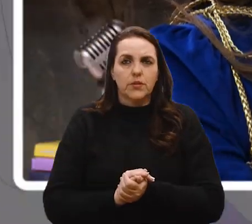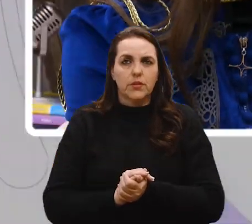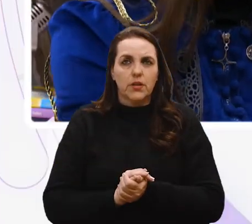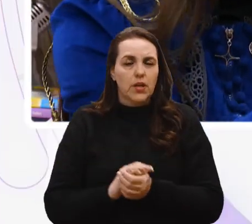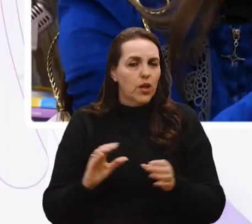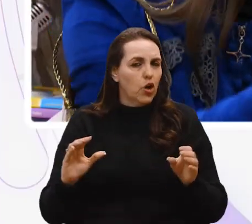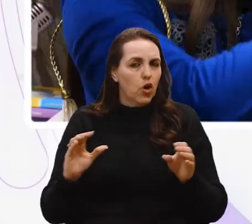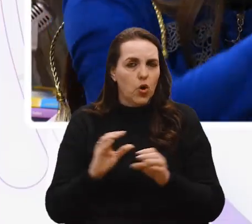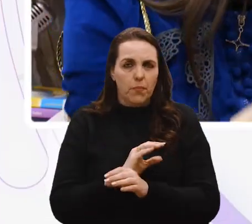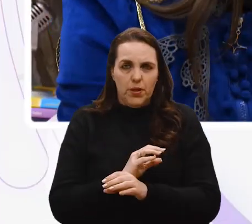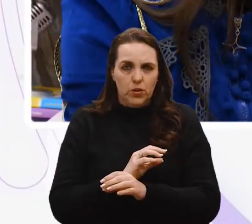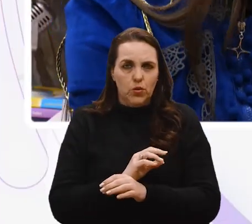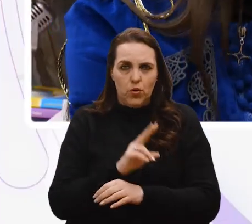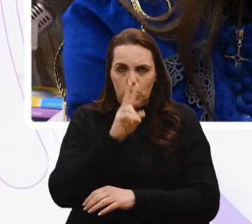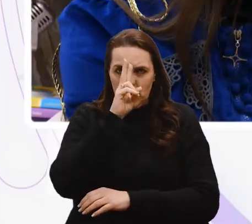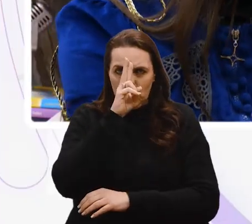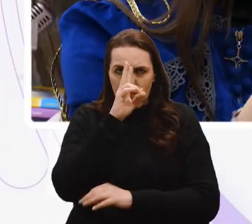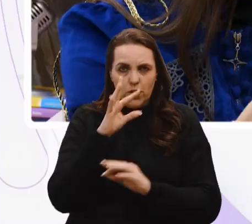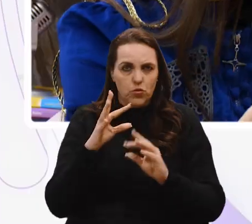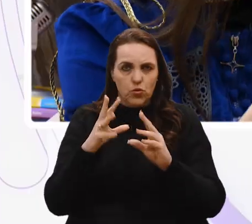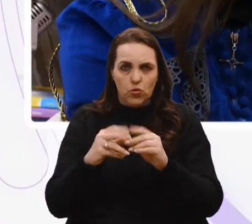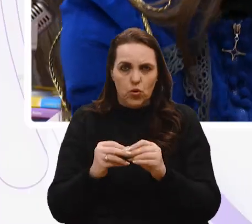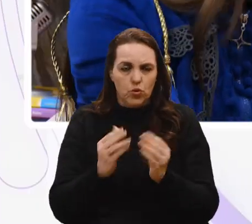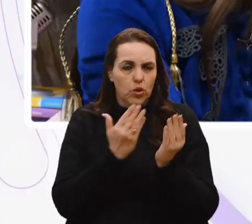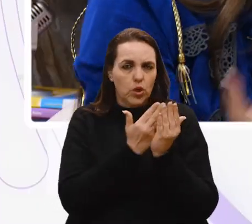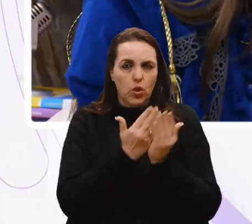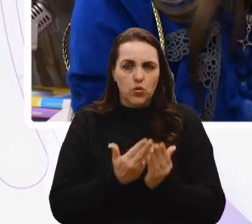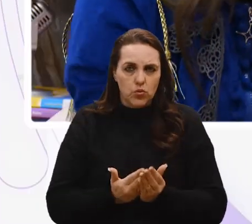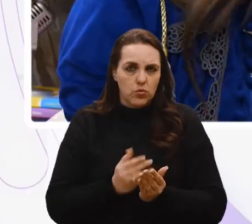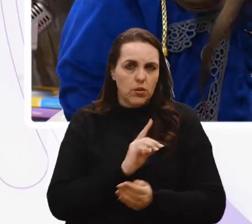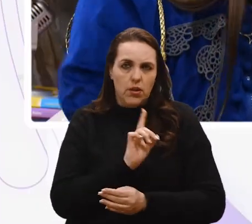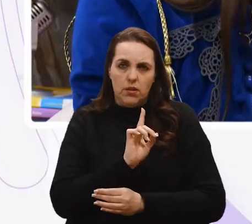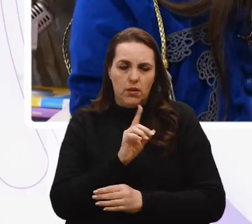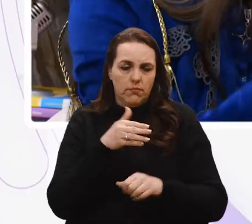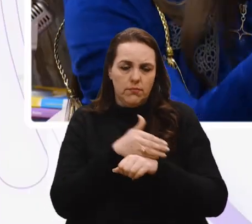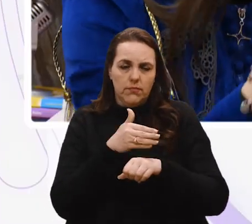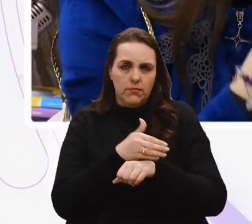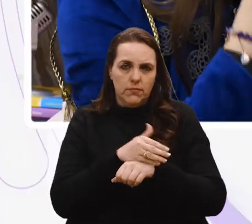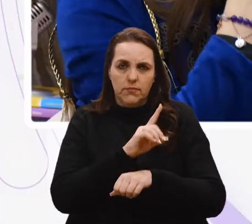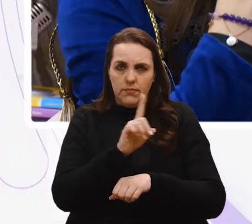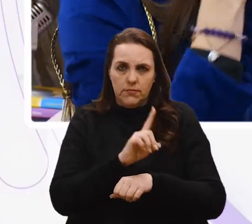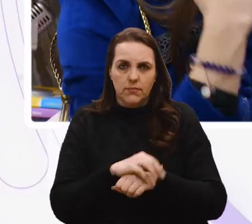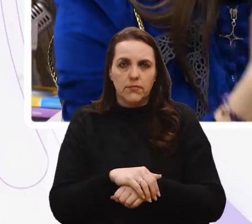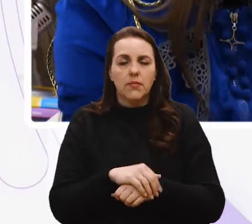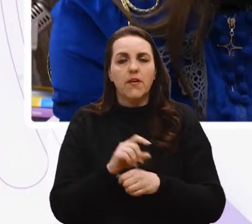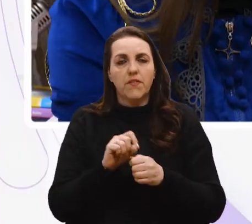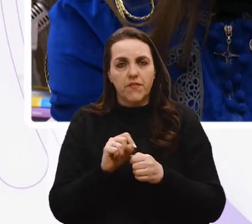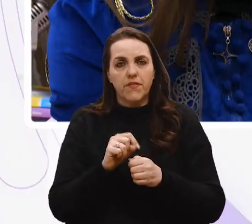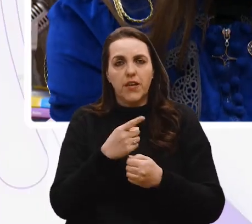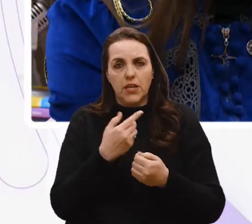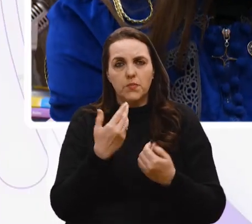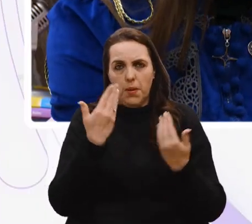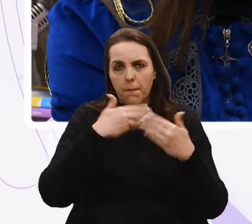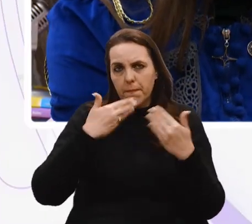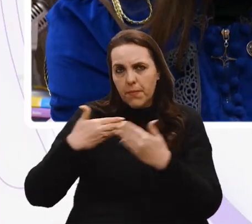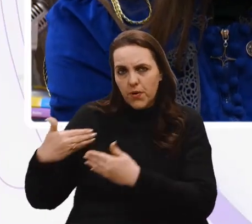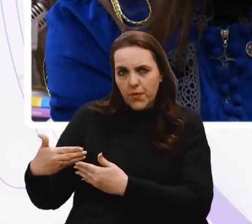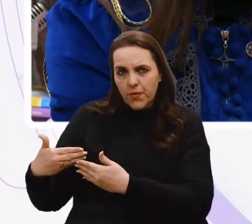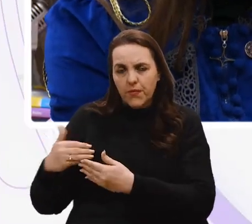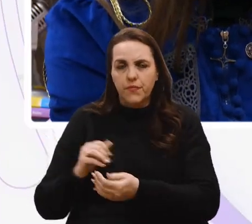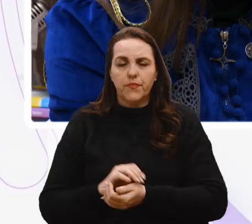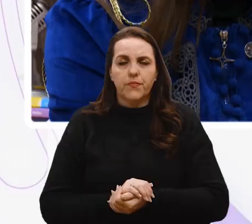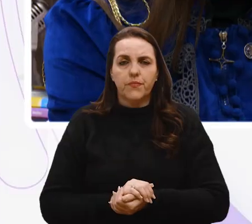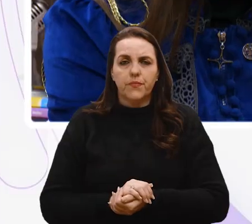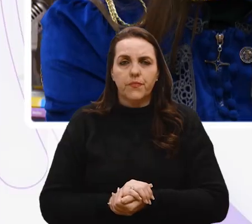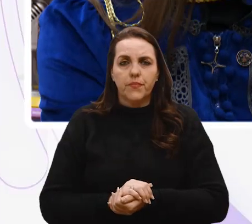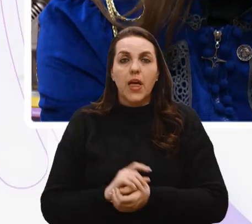eu fiz Estela? muita. Eu não fiz nada no ensino médio quase. Eu fiz, mas mais ou menos. Fez, Eu mas fiz processo avaliativo. Só que eu fiz